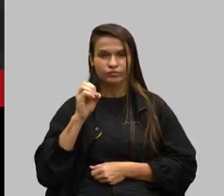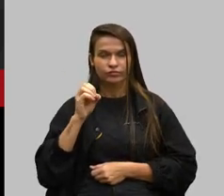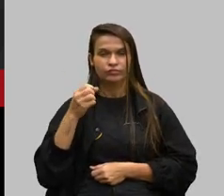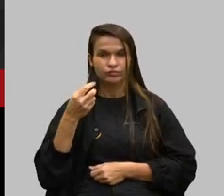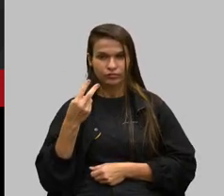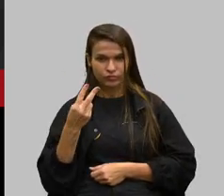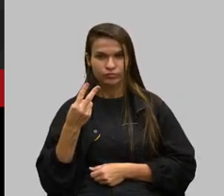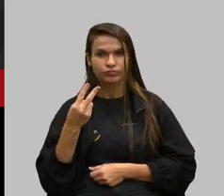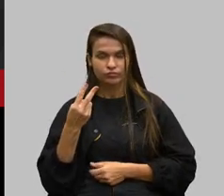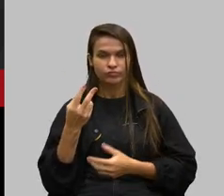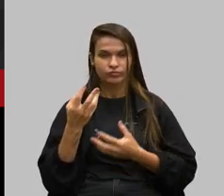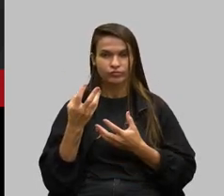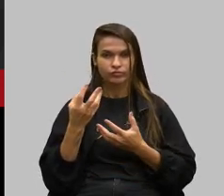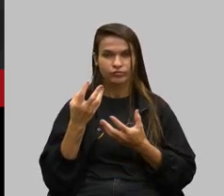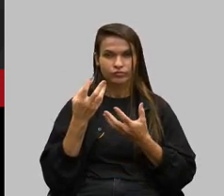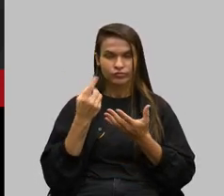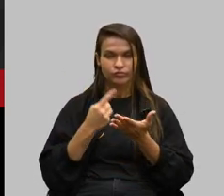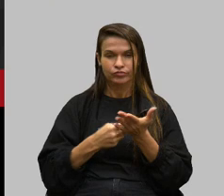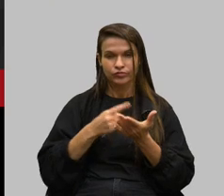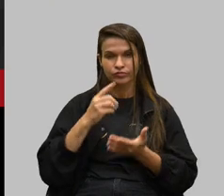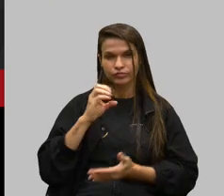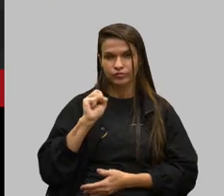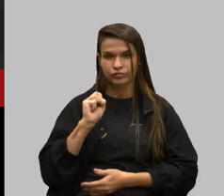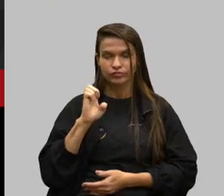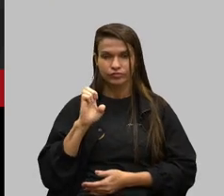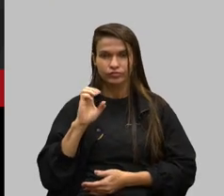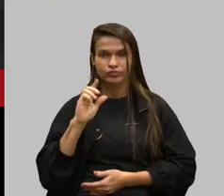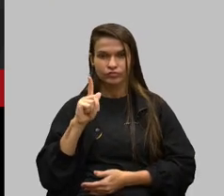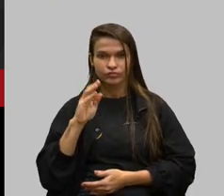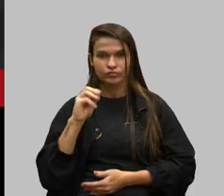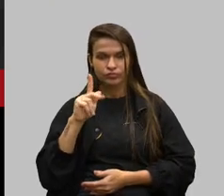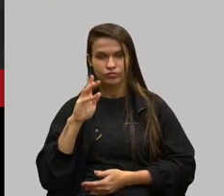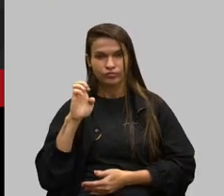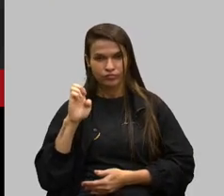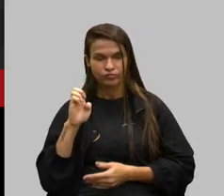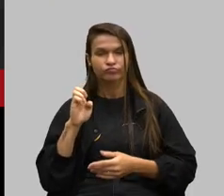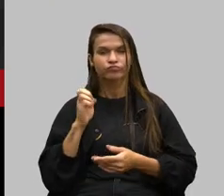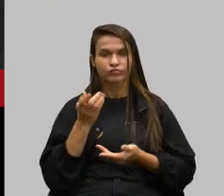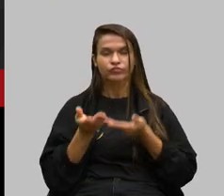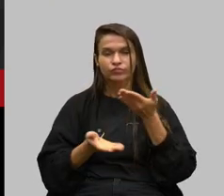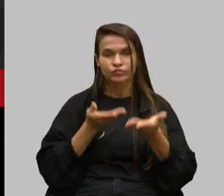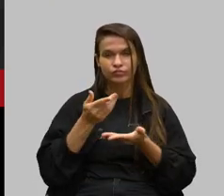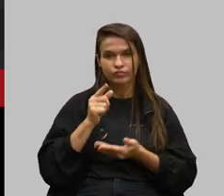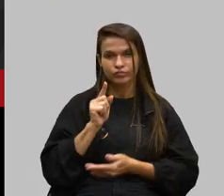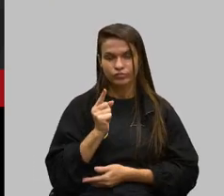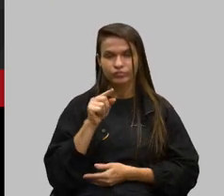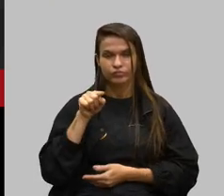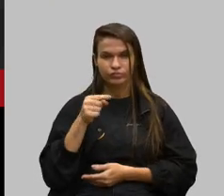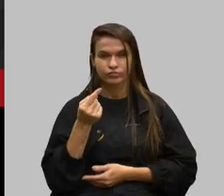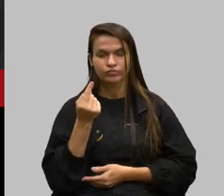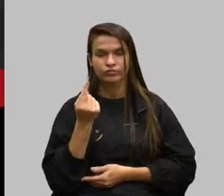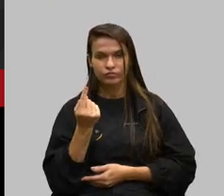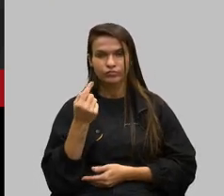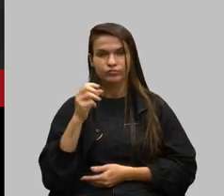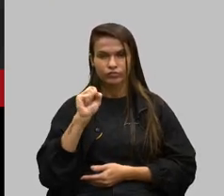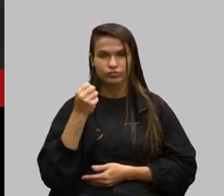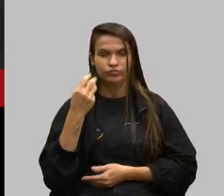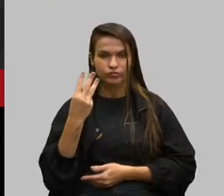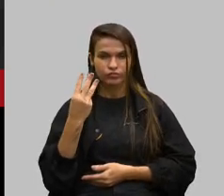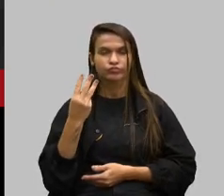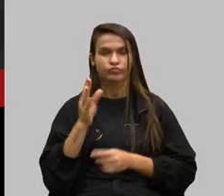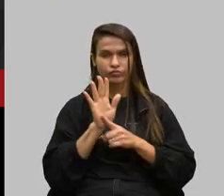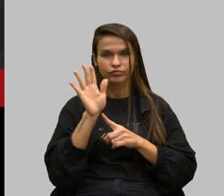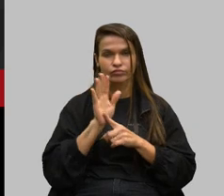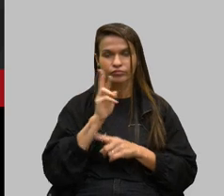pela cov demandas em atendimento são 1183 e demandas respondidas